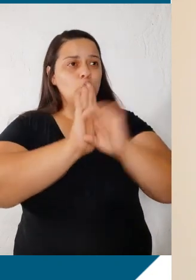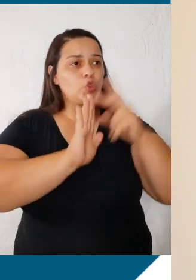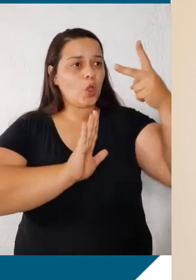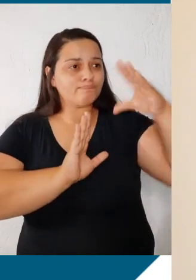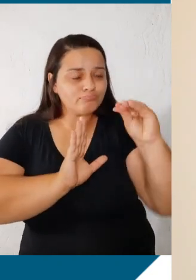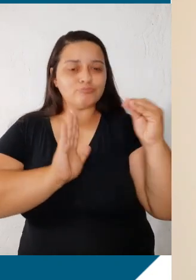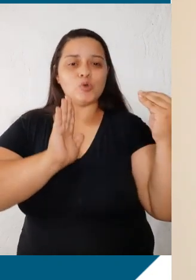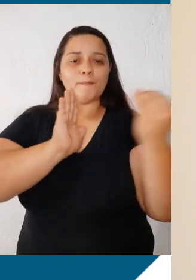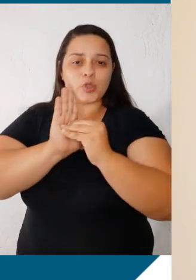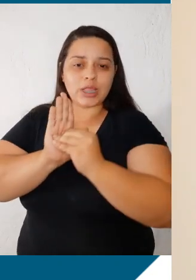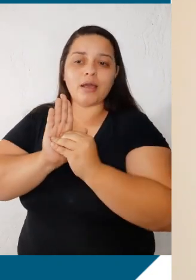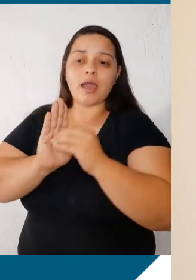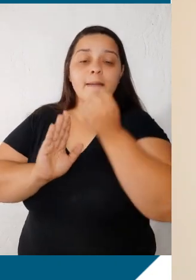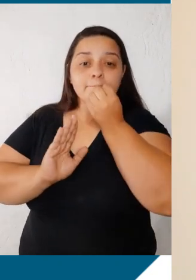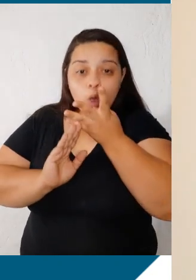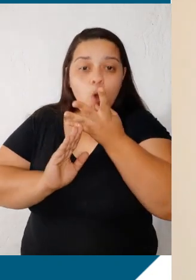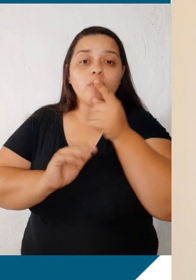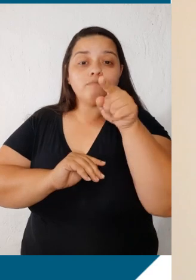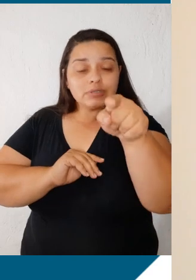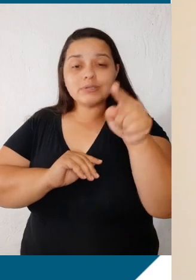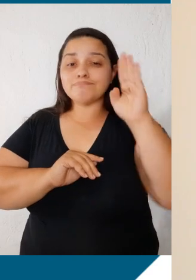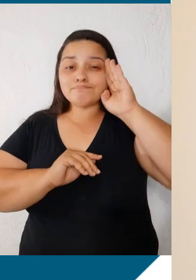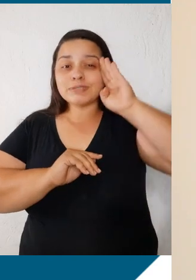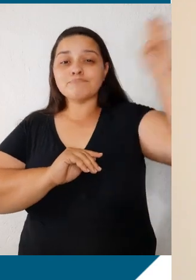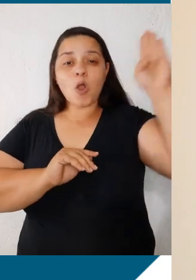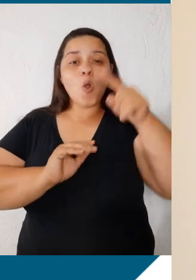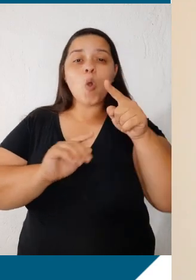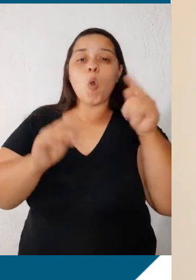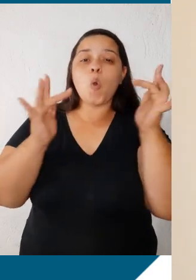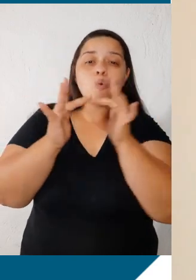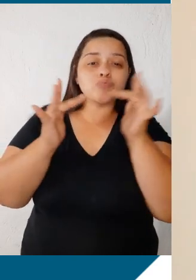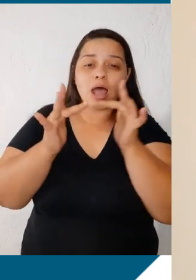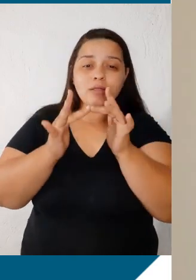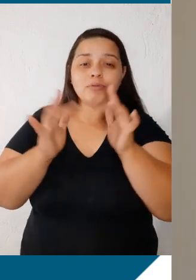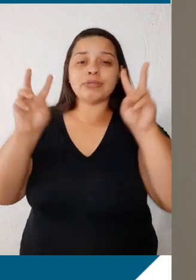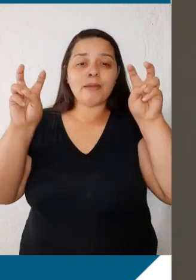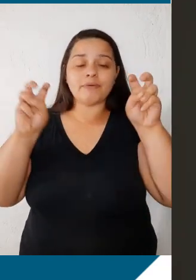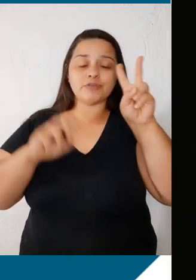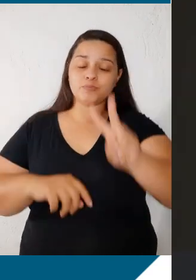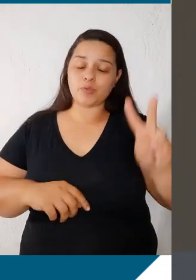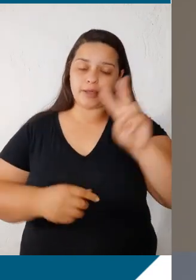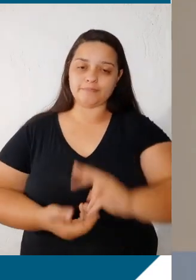objetivo final é que você tenha contato com os principais temas das provas de vestibular.